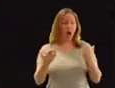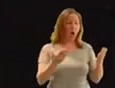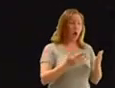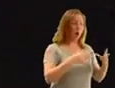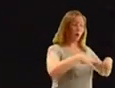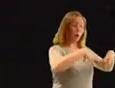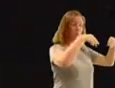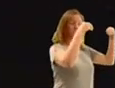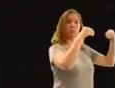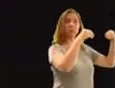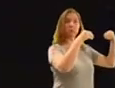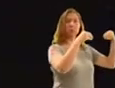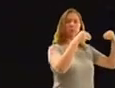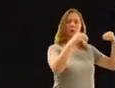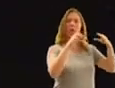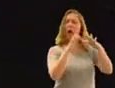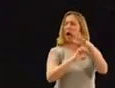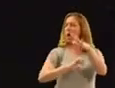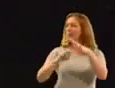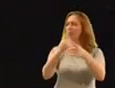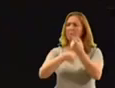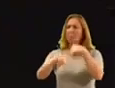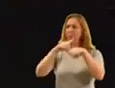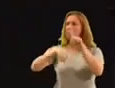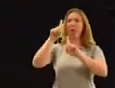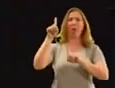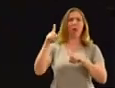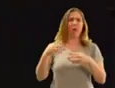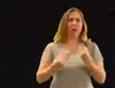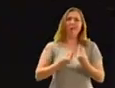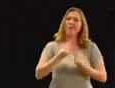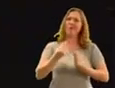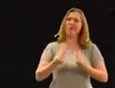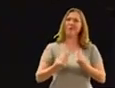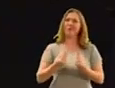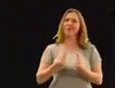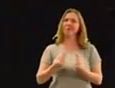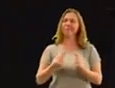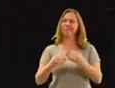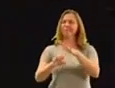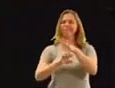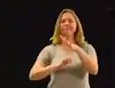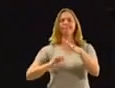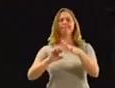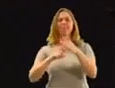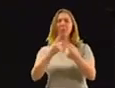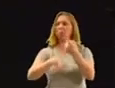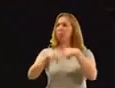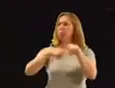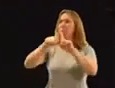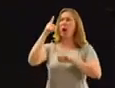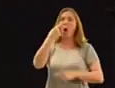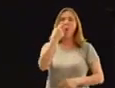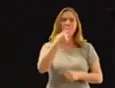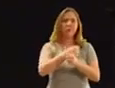muito. Meu Deus, que empresa é essa? Teu marido é o Elon Musk?